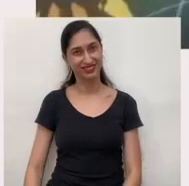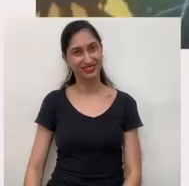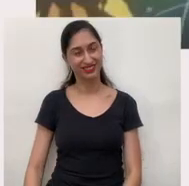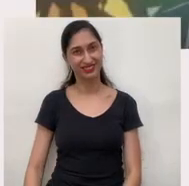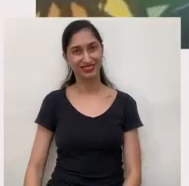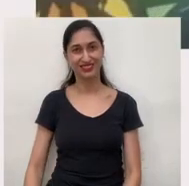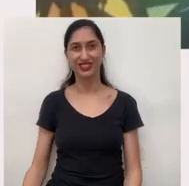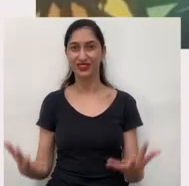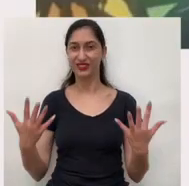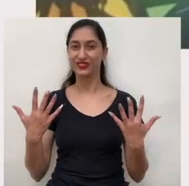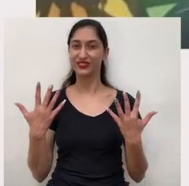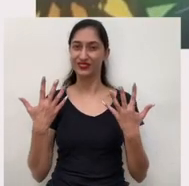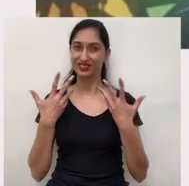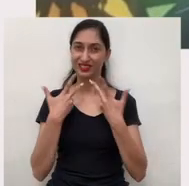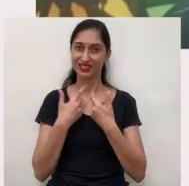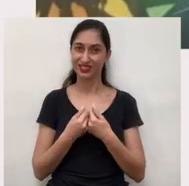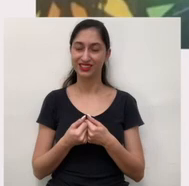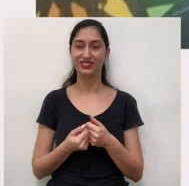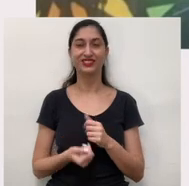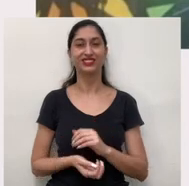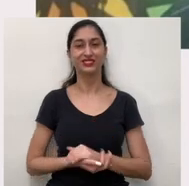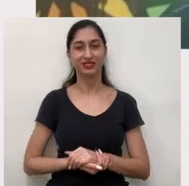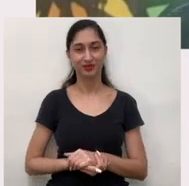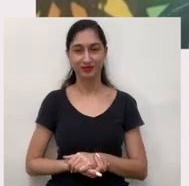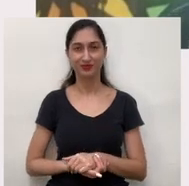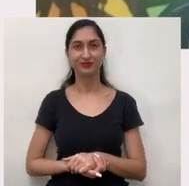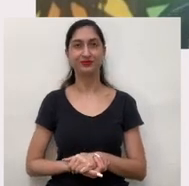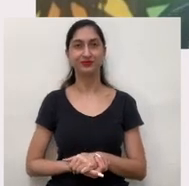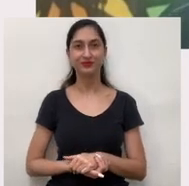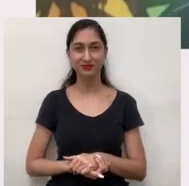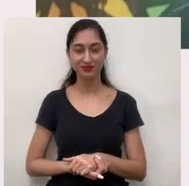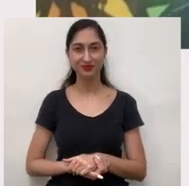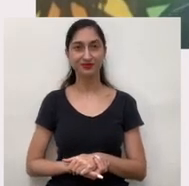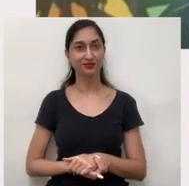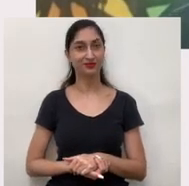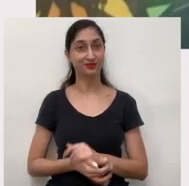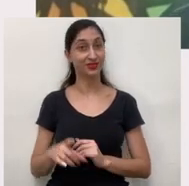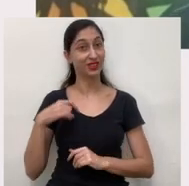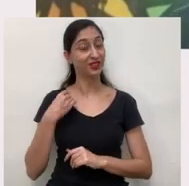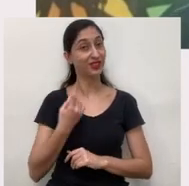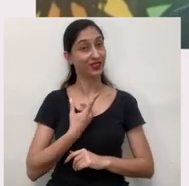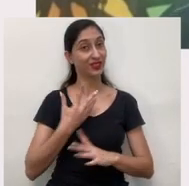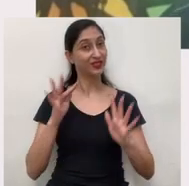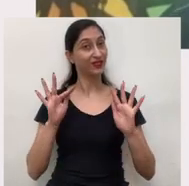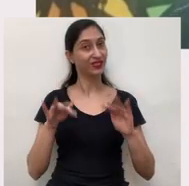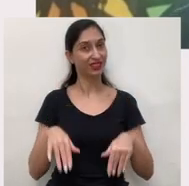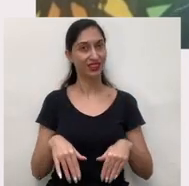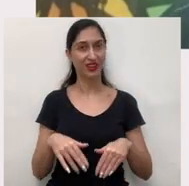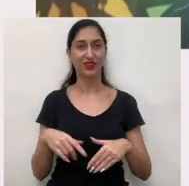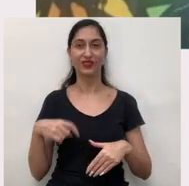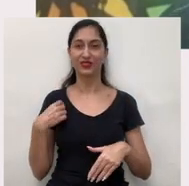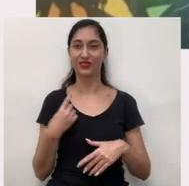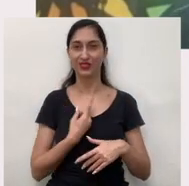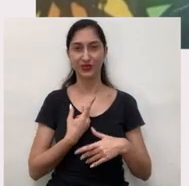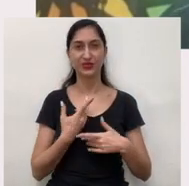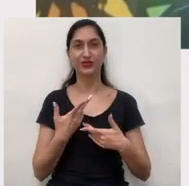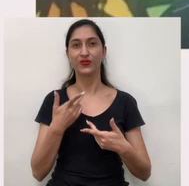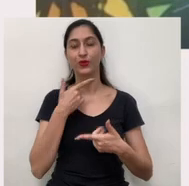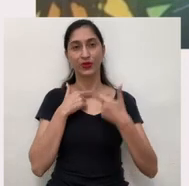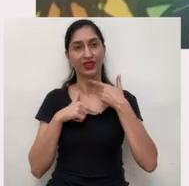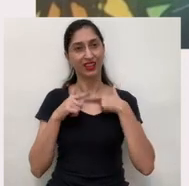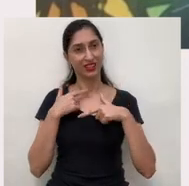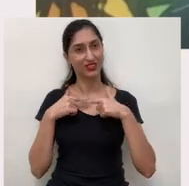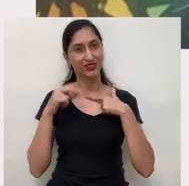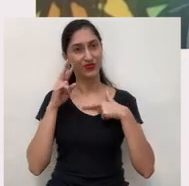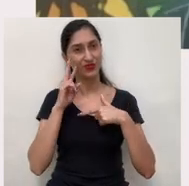Incrível, gente, essa citação, que lindo. Vamos então ficar com esse convite de desvelar essas cidades